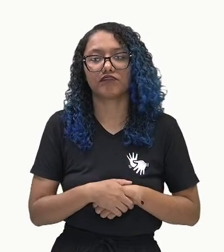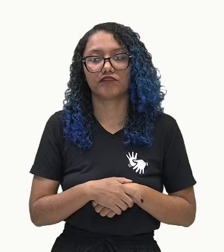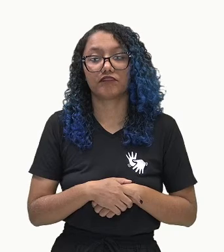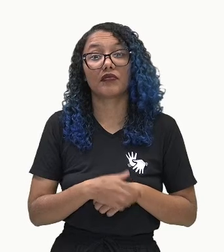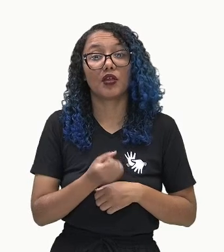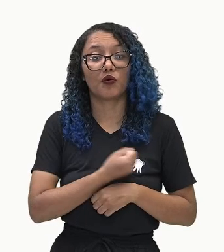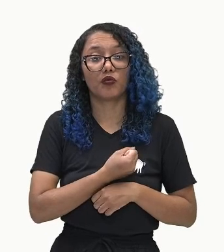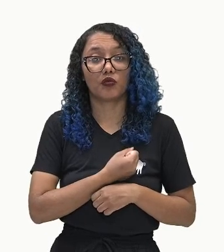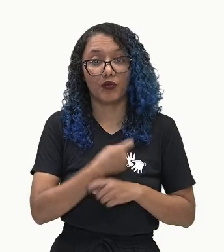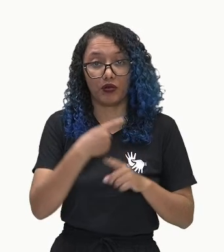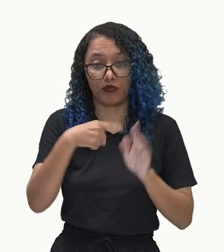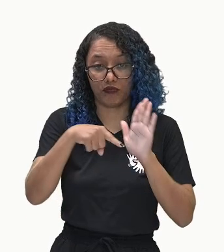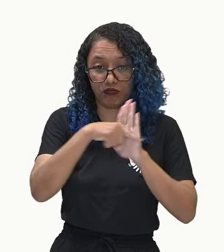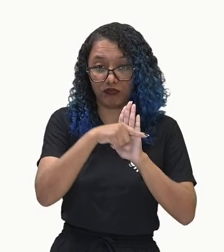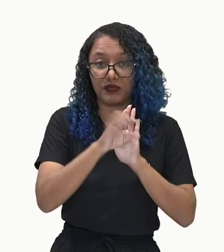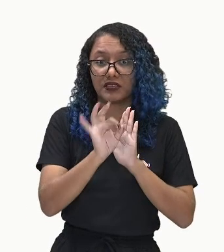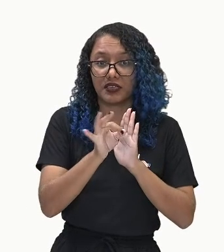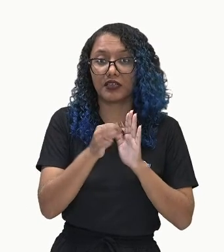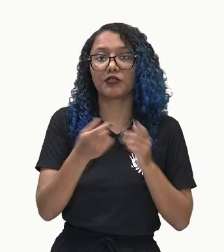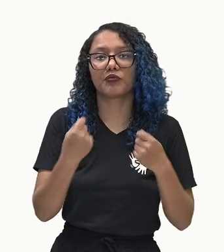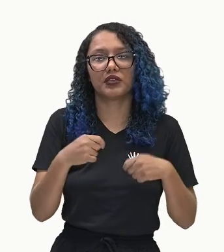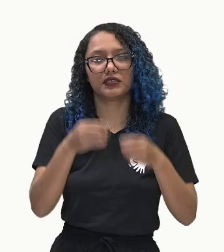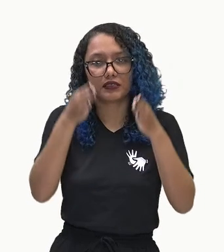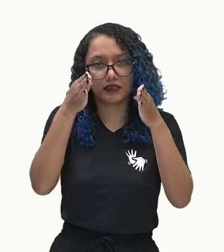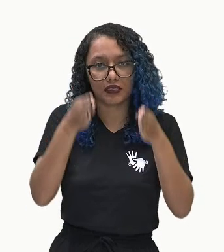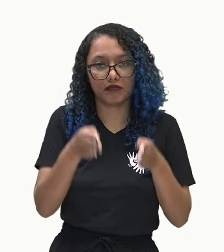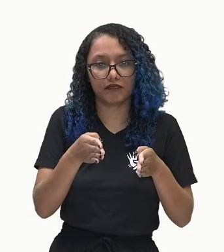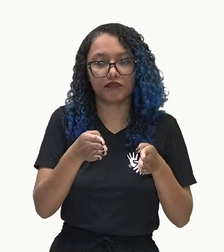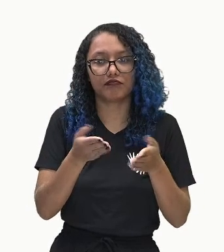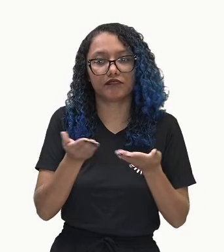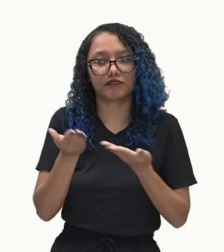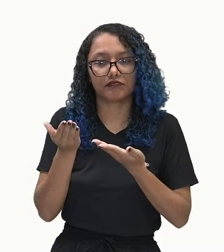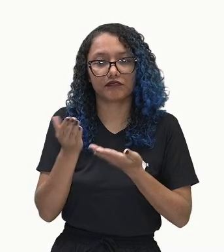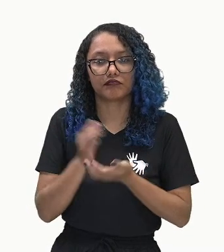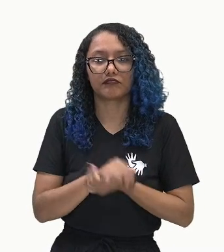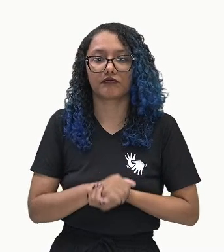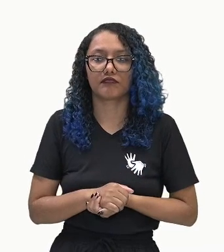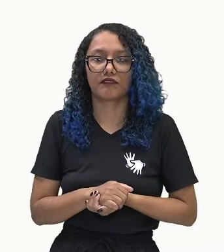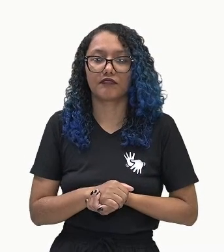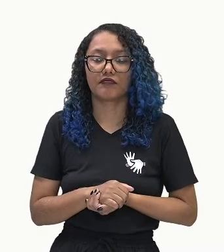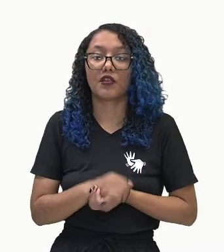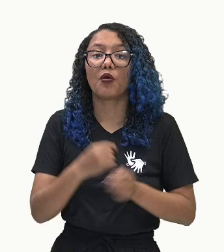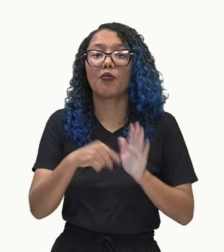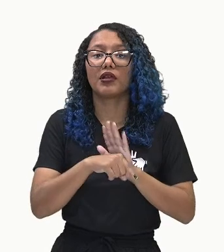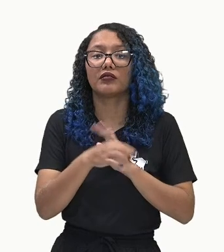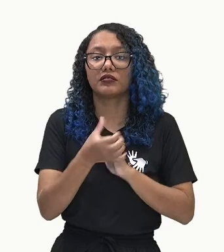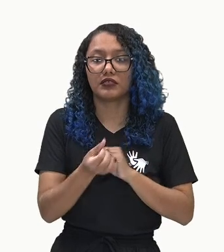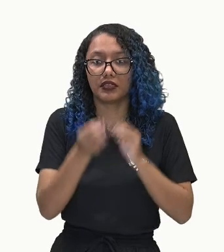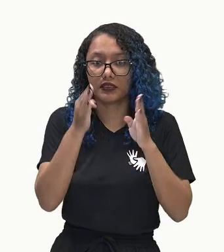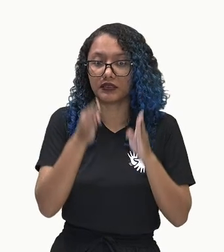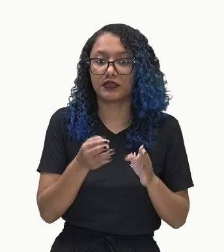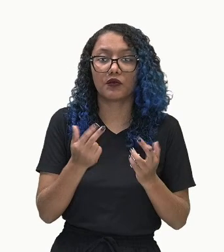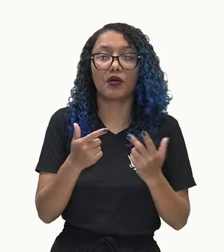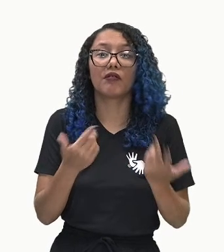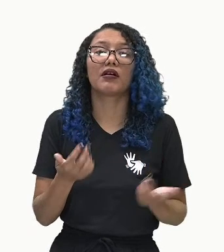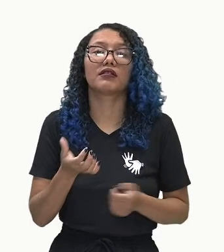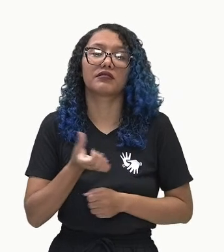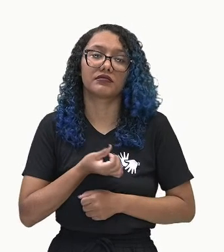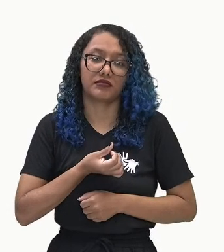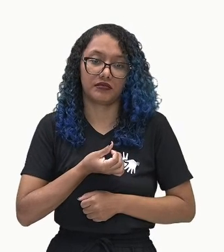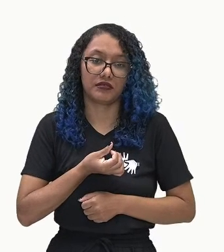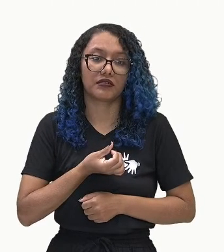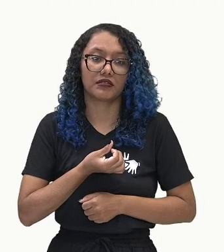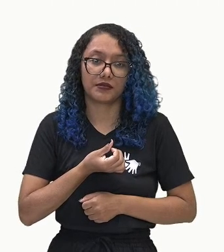utilize o módulo. O módulo de menos 6 é igual a 6, que é justamente a